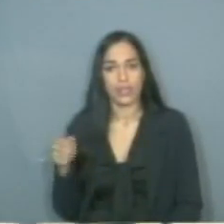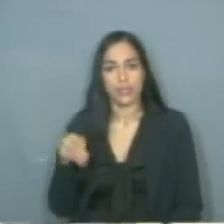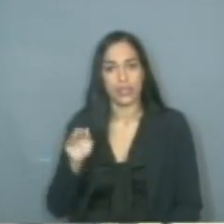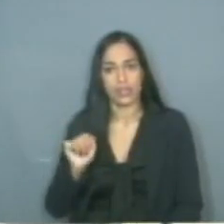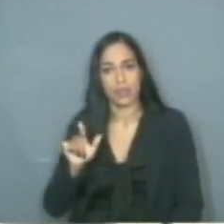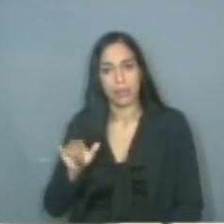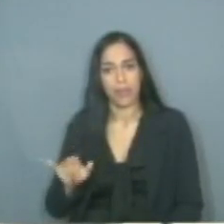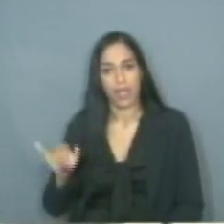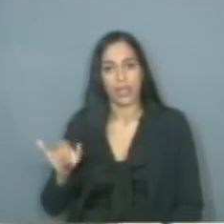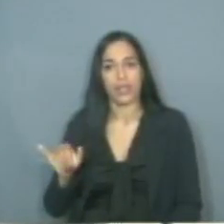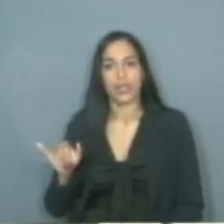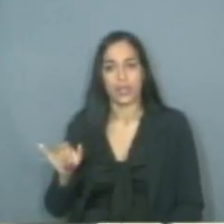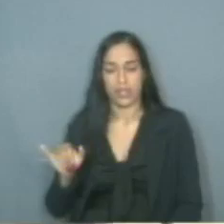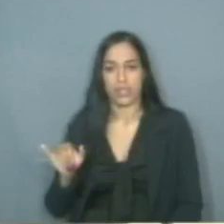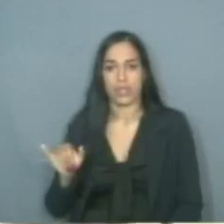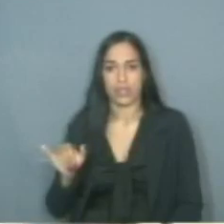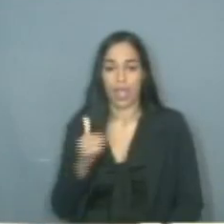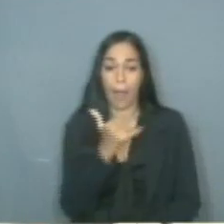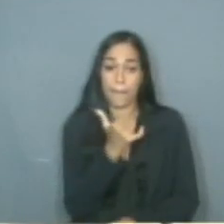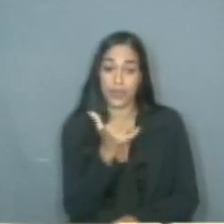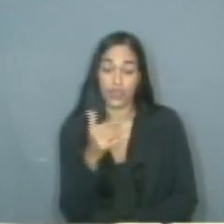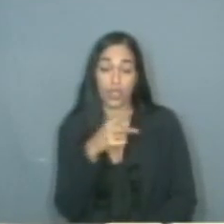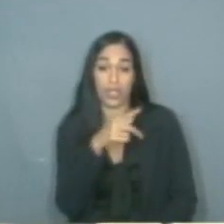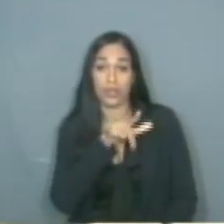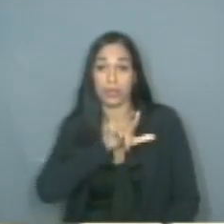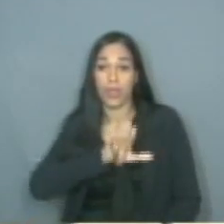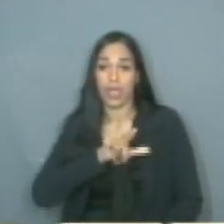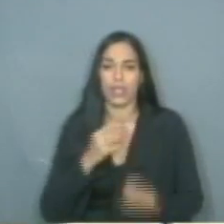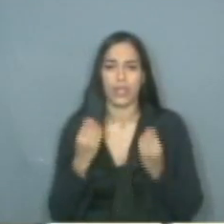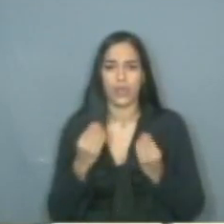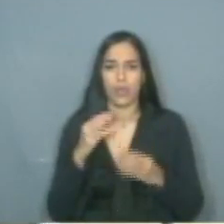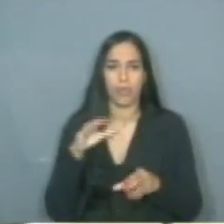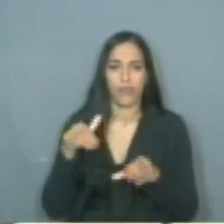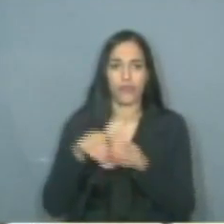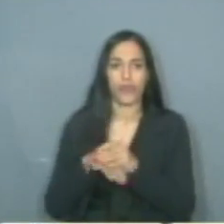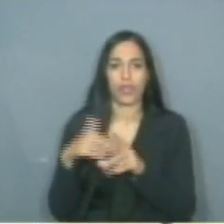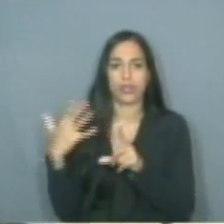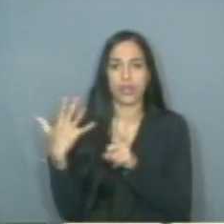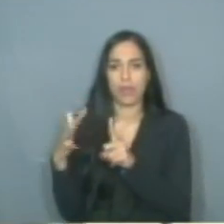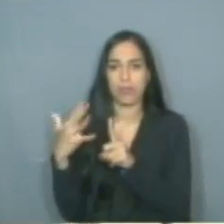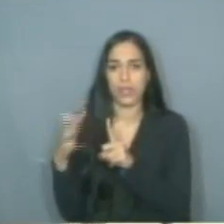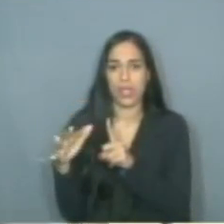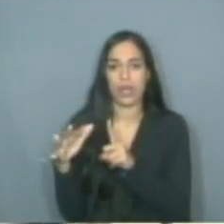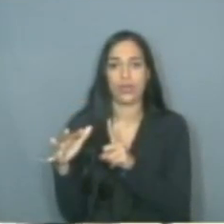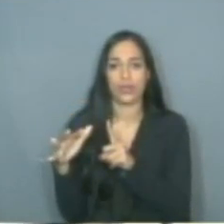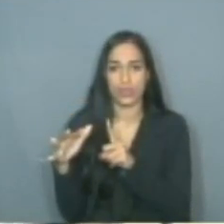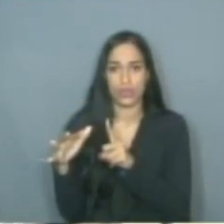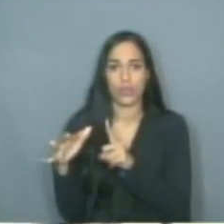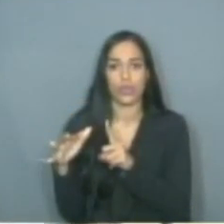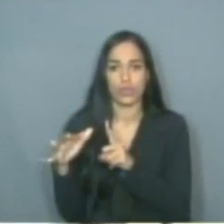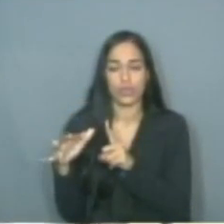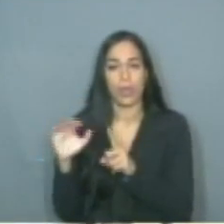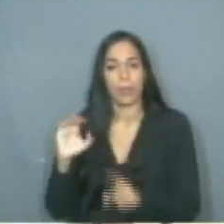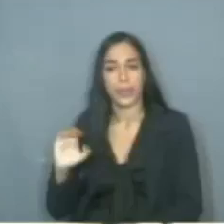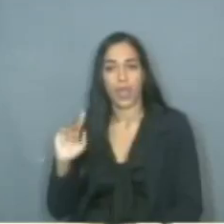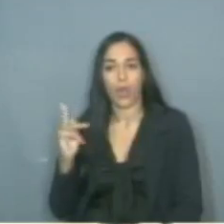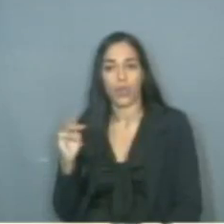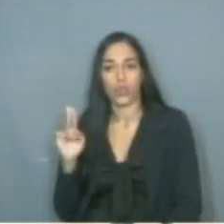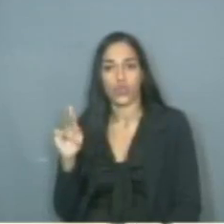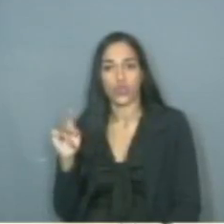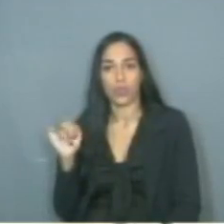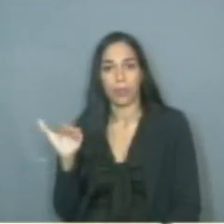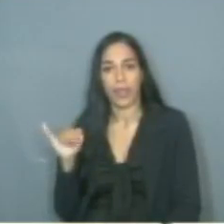PL que está sendo foragida? Como é que eu vou votar um voto de aplausos para o Chupetinha, que